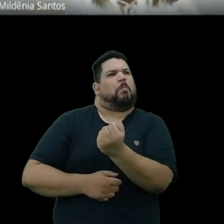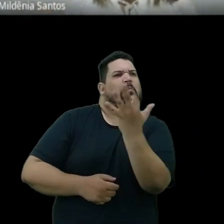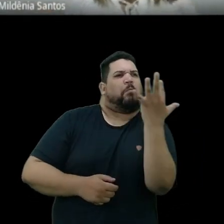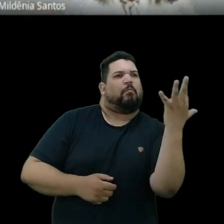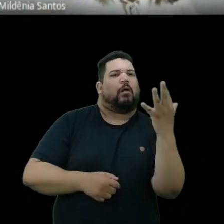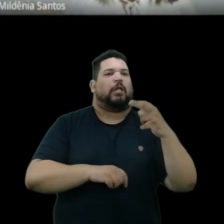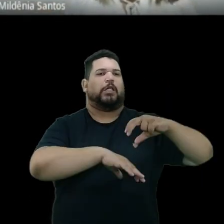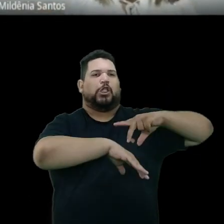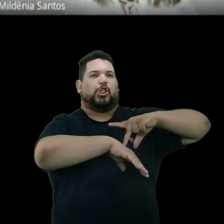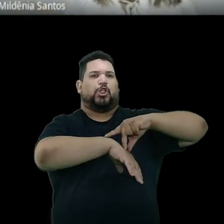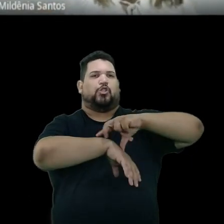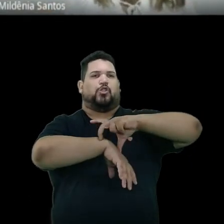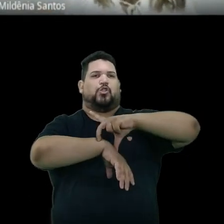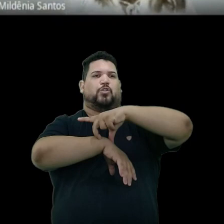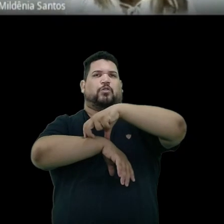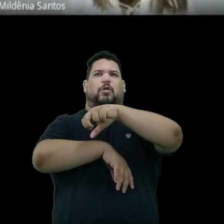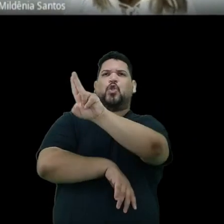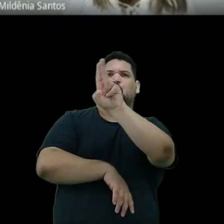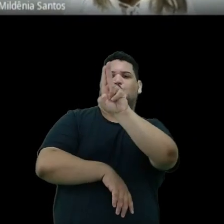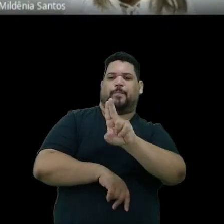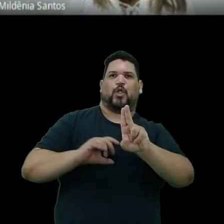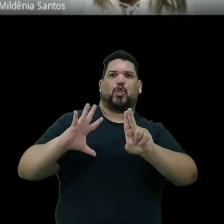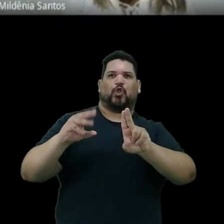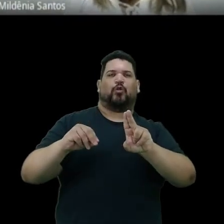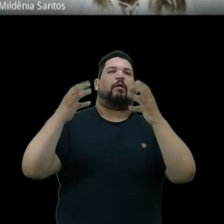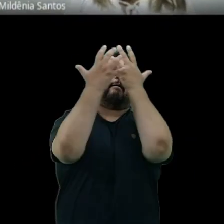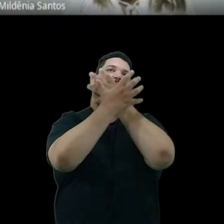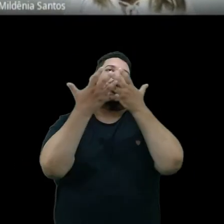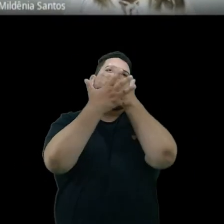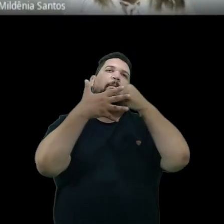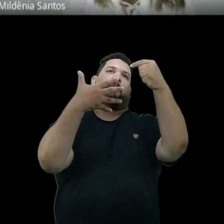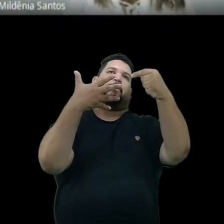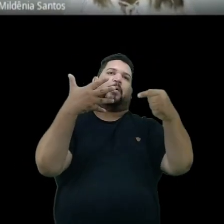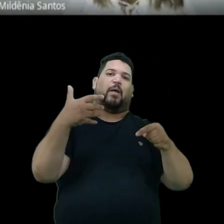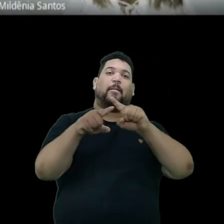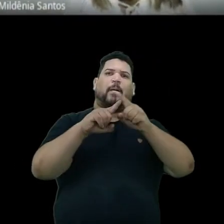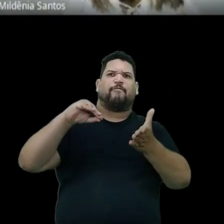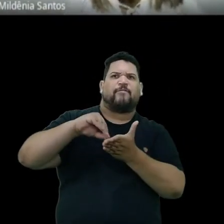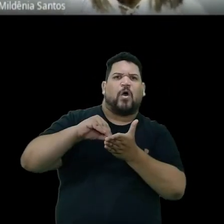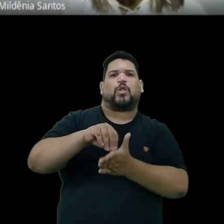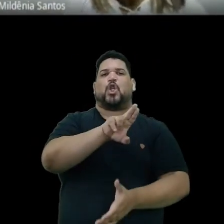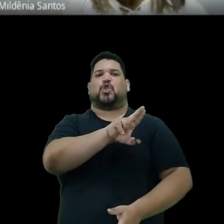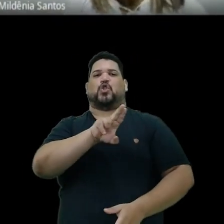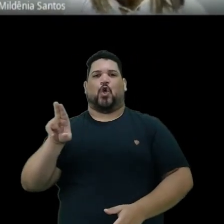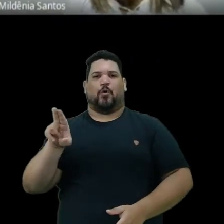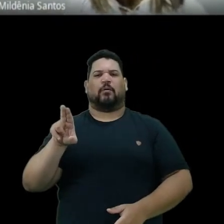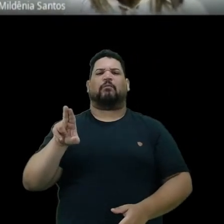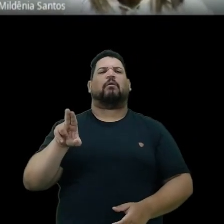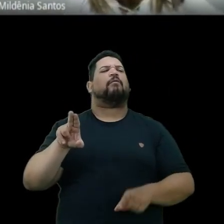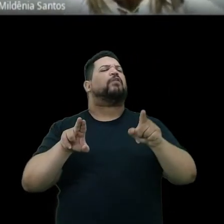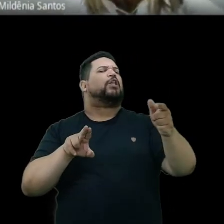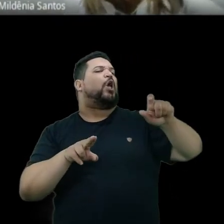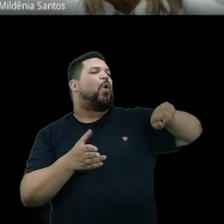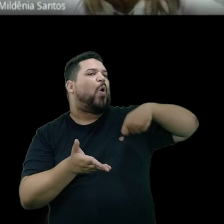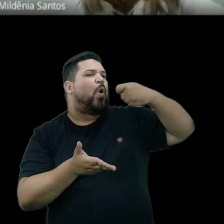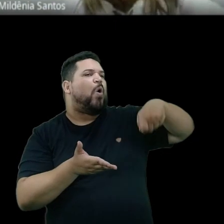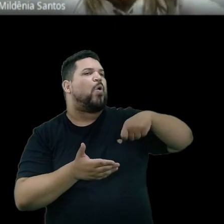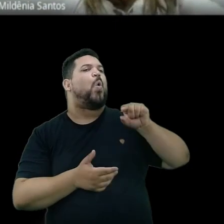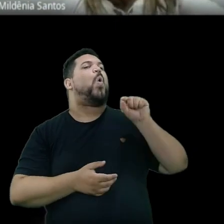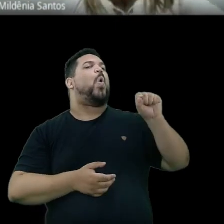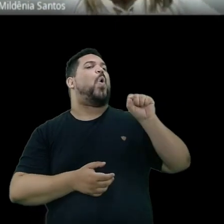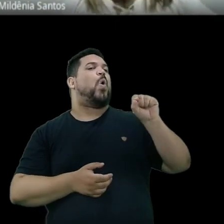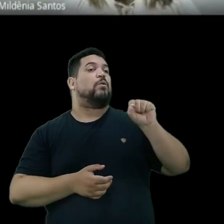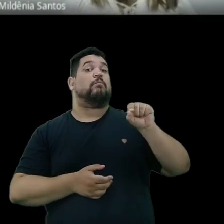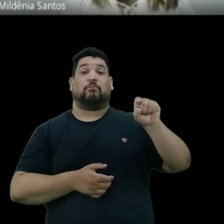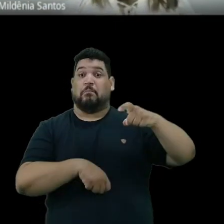cantar todas as músicas, se eu não respondo qual é o meu nome. Se eu não sei dizer o que você está comendo, na hora que você está